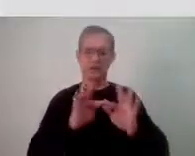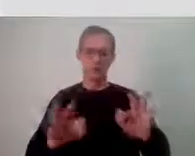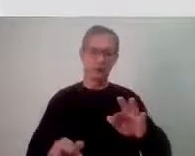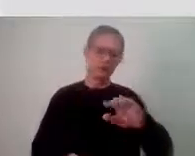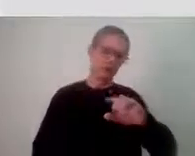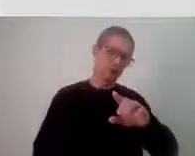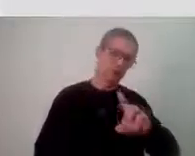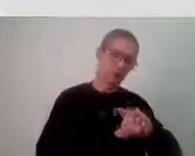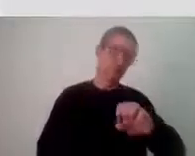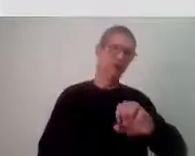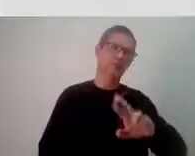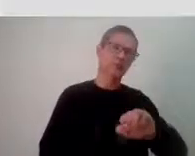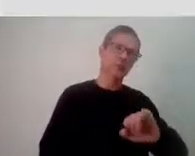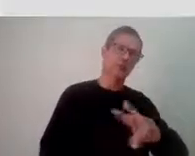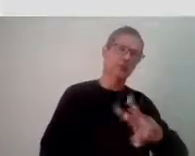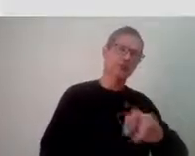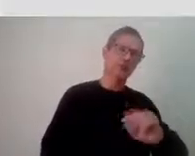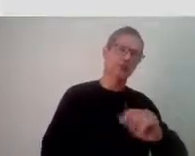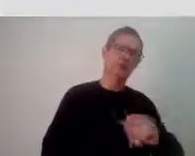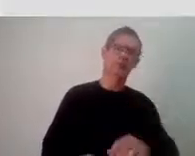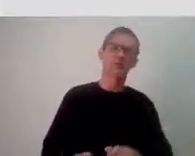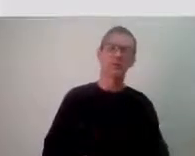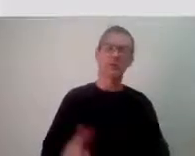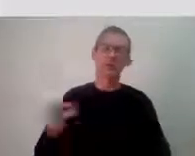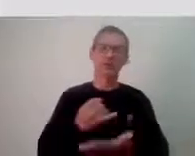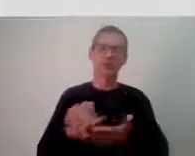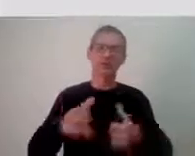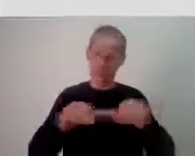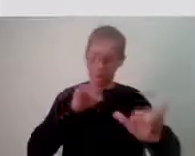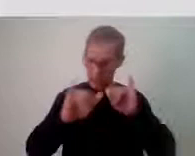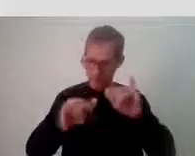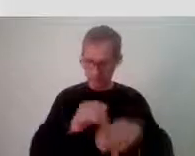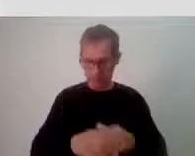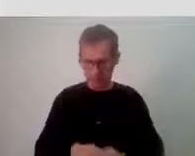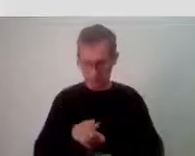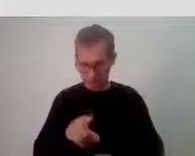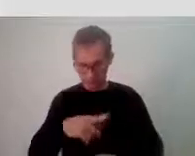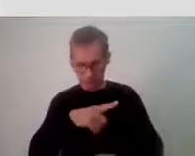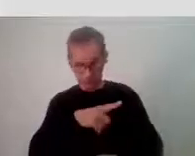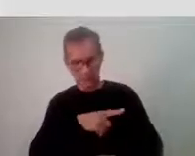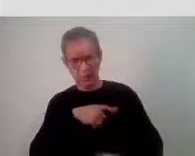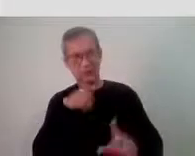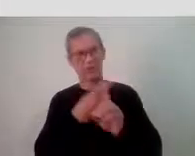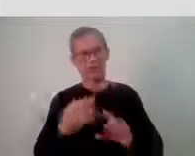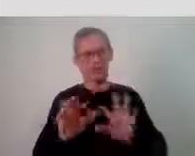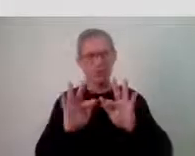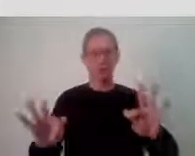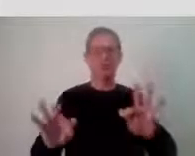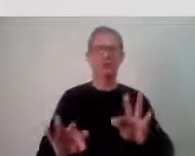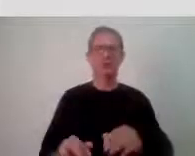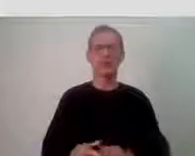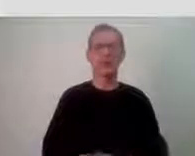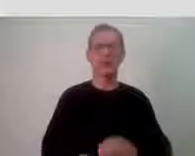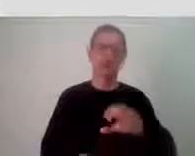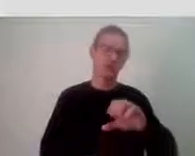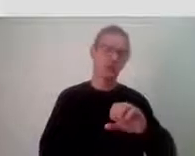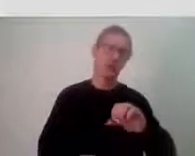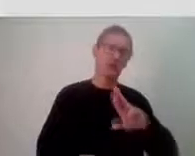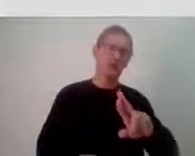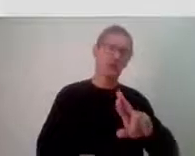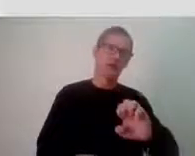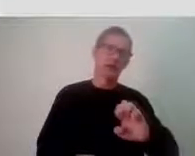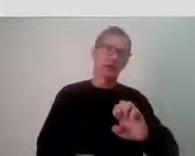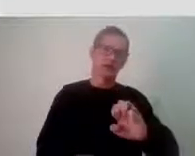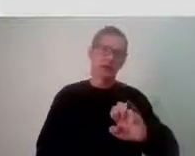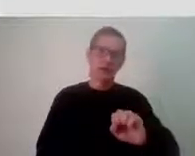derivada e um valor inicial. E a partir dessas informações, você vai e encontra a função correspondente. Por exemplo,